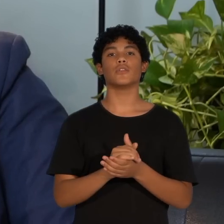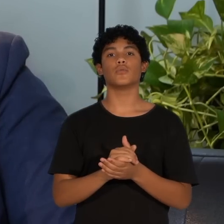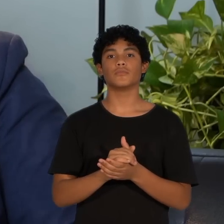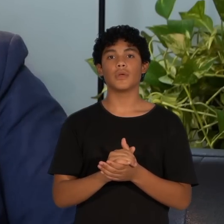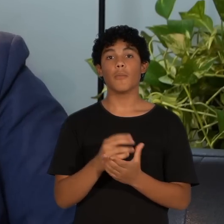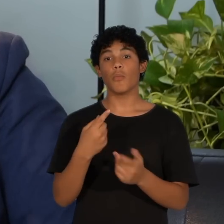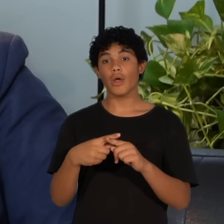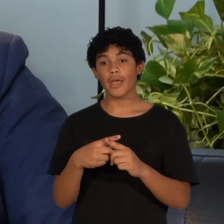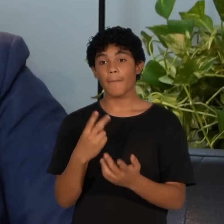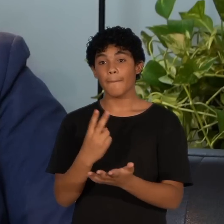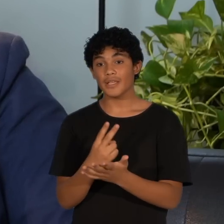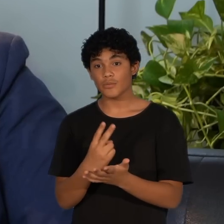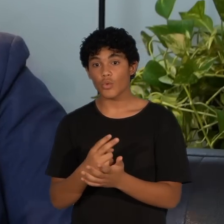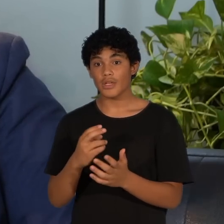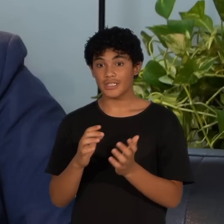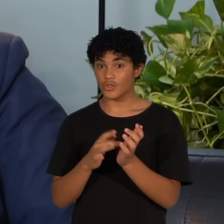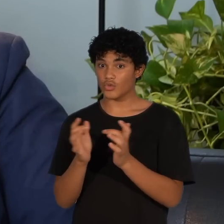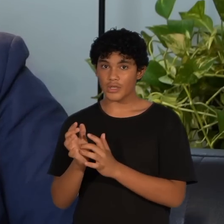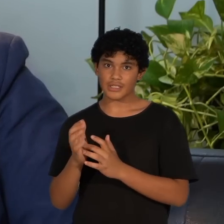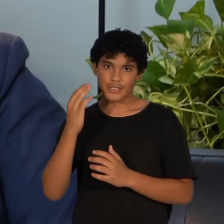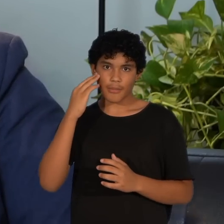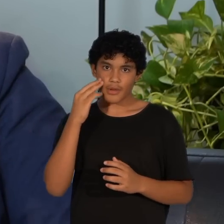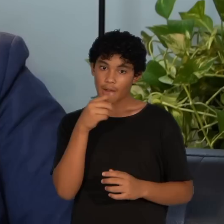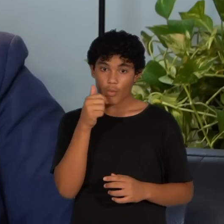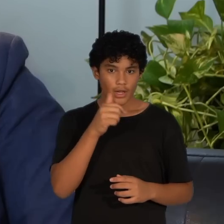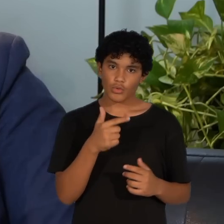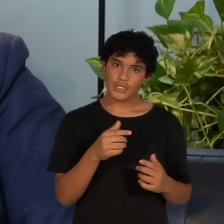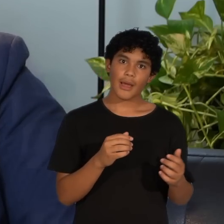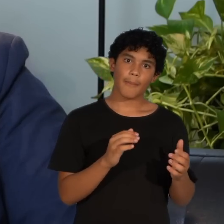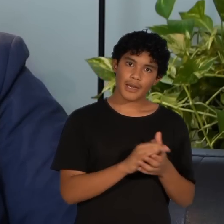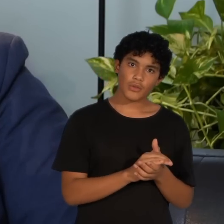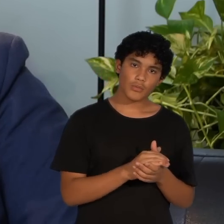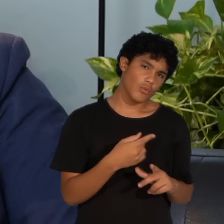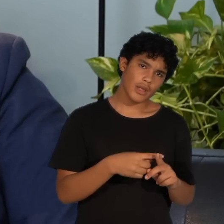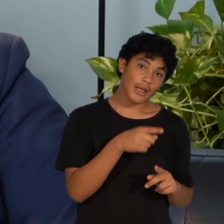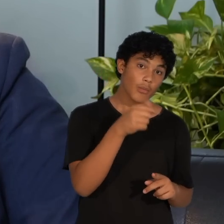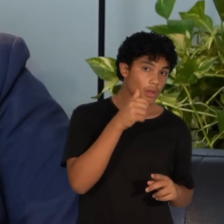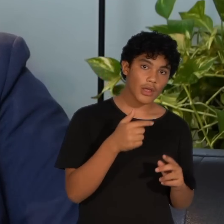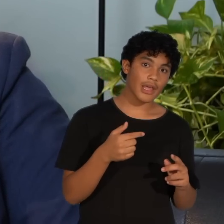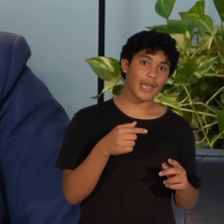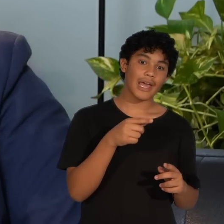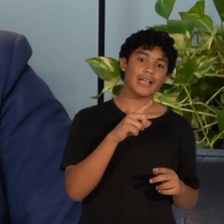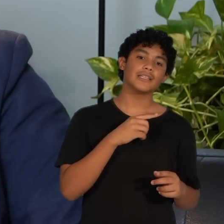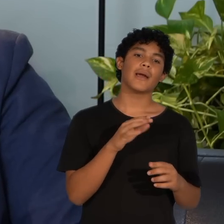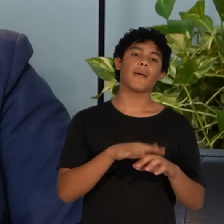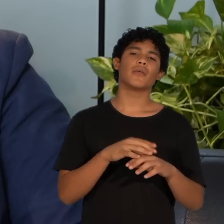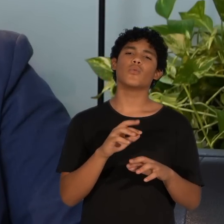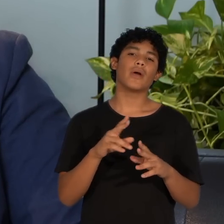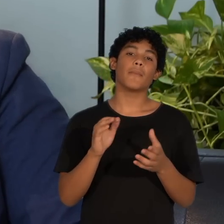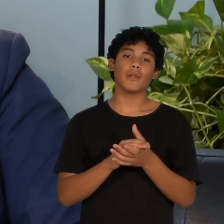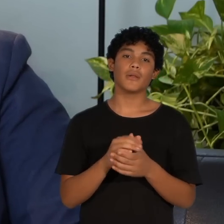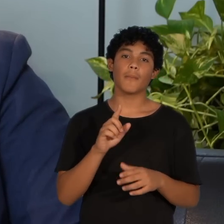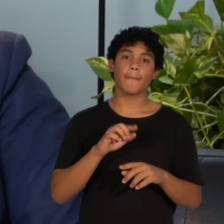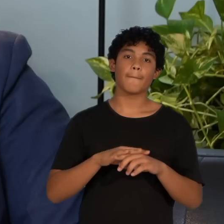estava fazendo, sabia que aquela mulher não tinha marido, que o marido que estava com ela era o que a gente chamaria hoje, em bom português, de amante, né? E